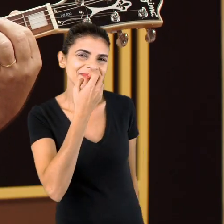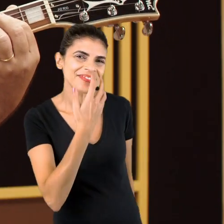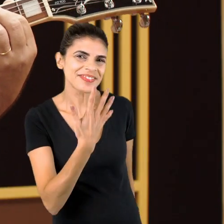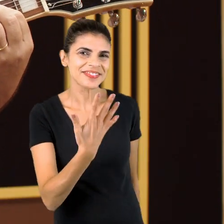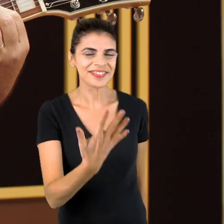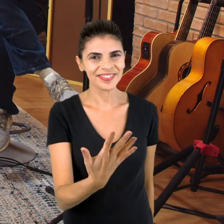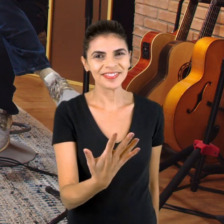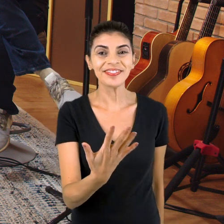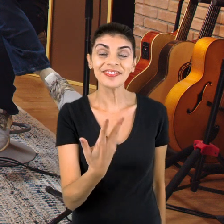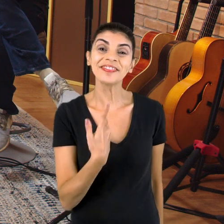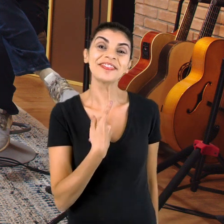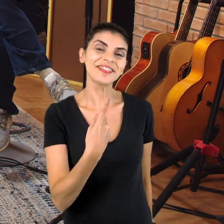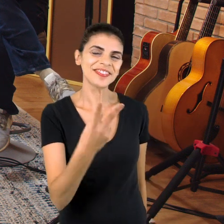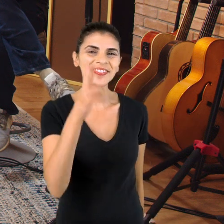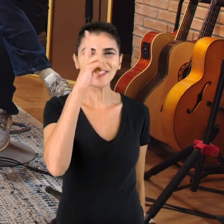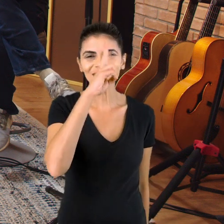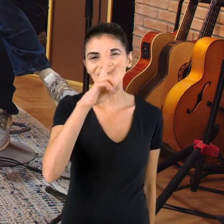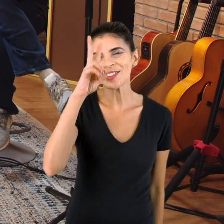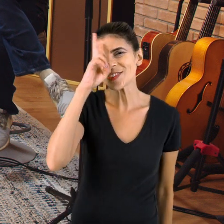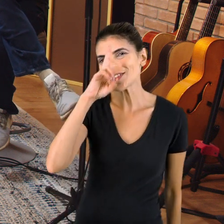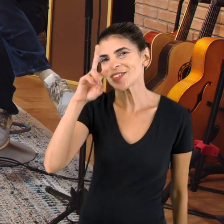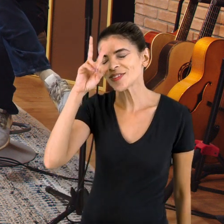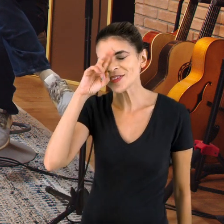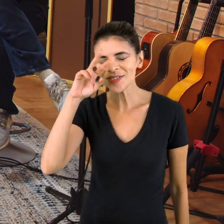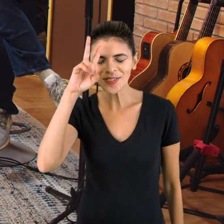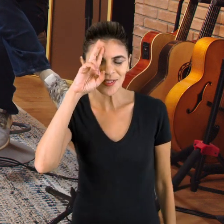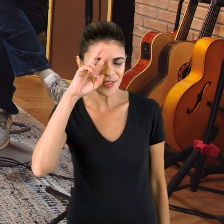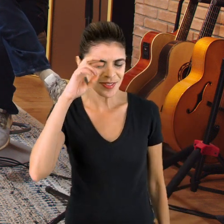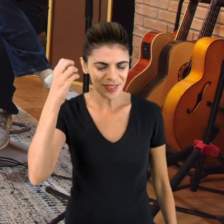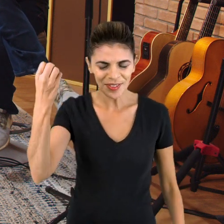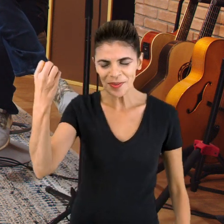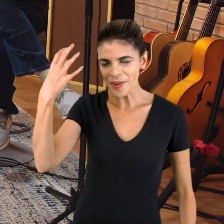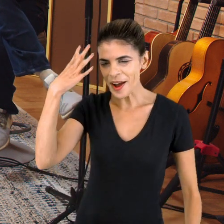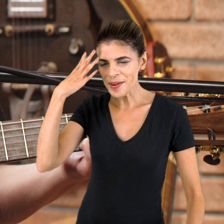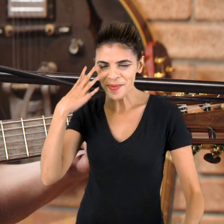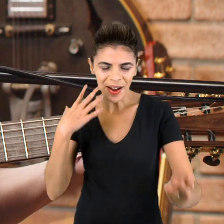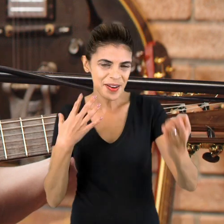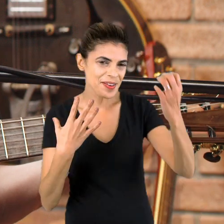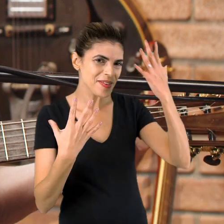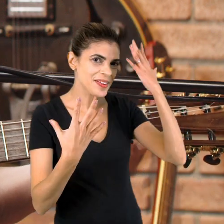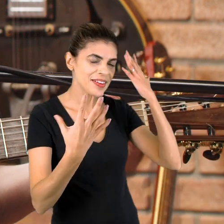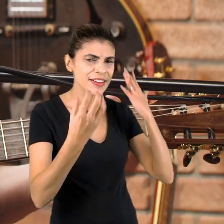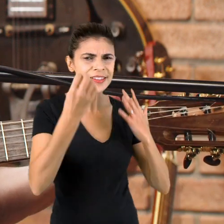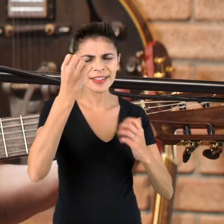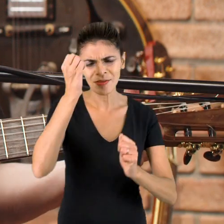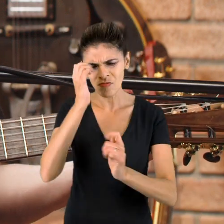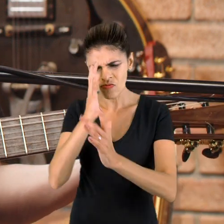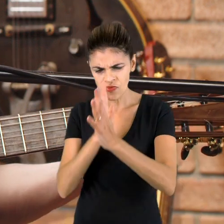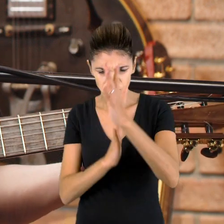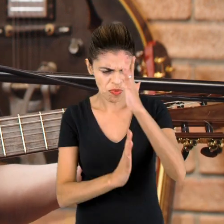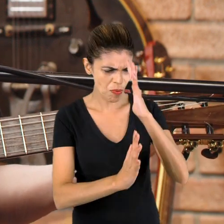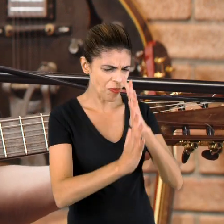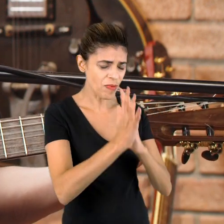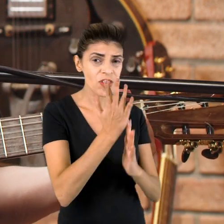de cais, pequenos fragmentos de luz. Falar da cor